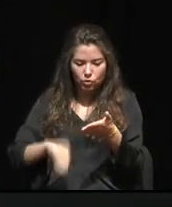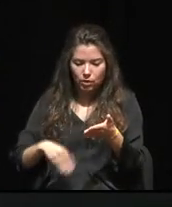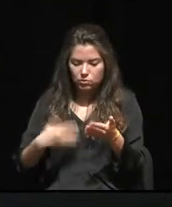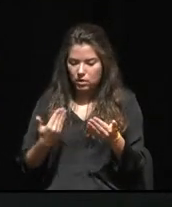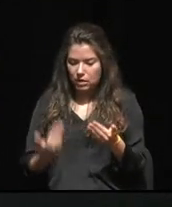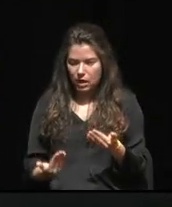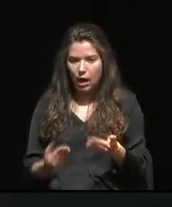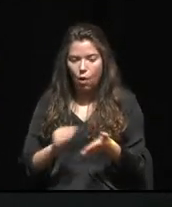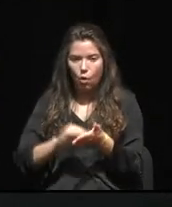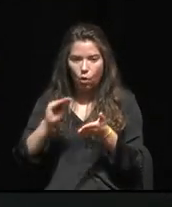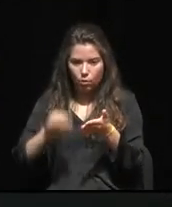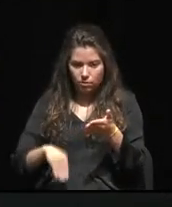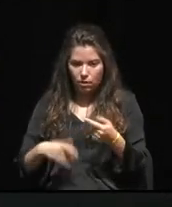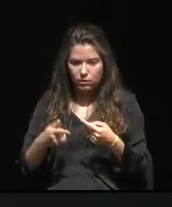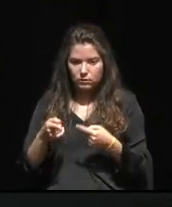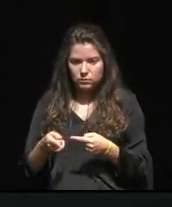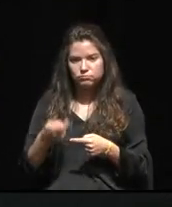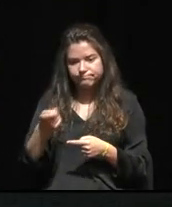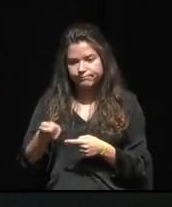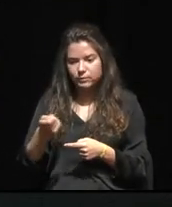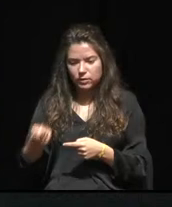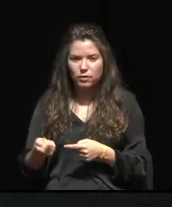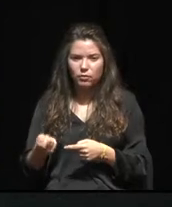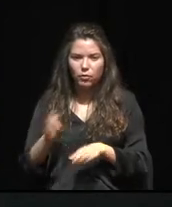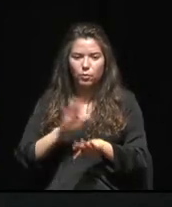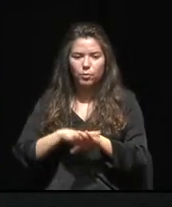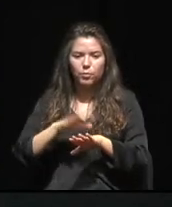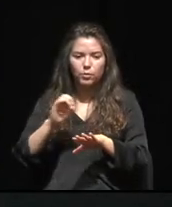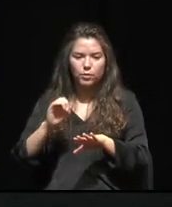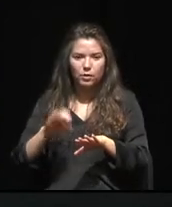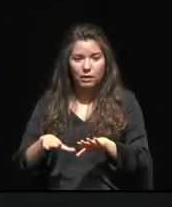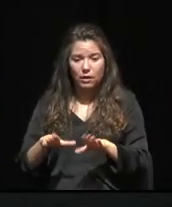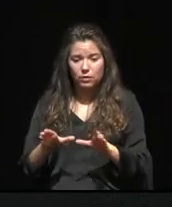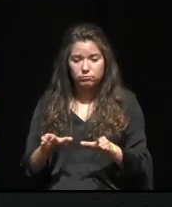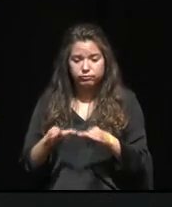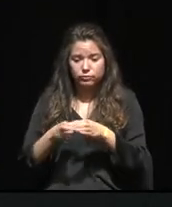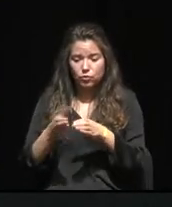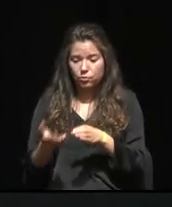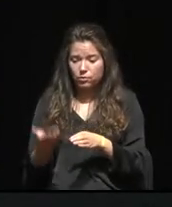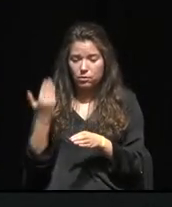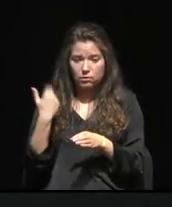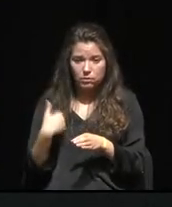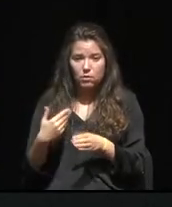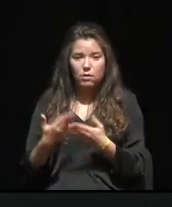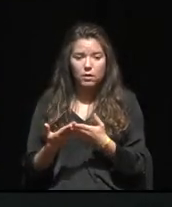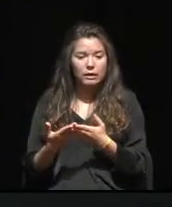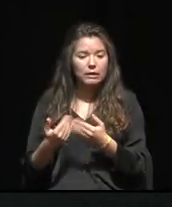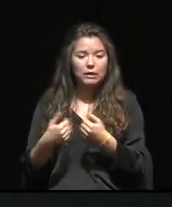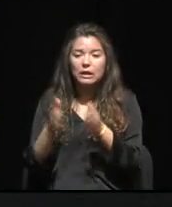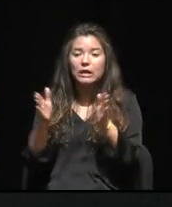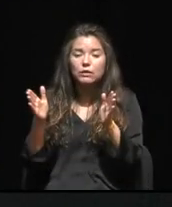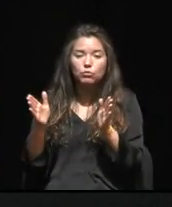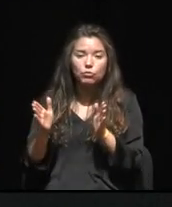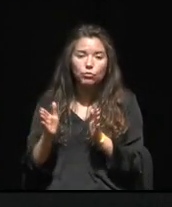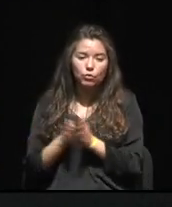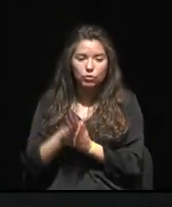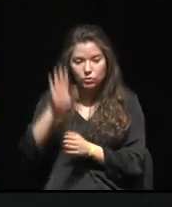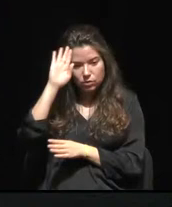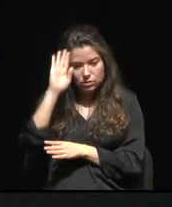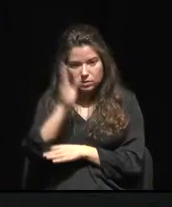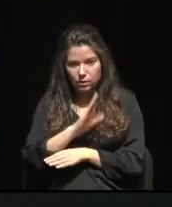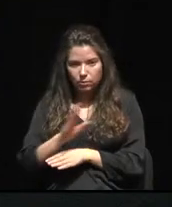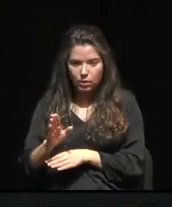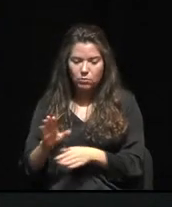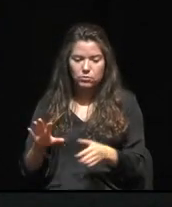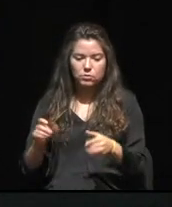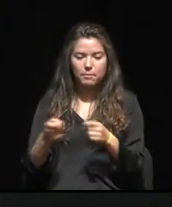Esse contrato de concessão foi foi atribuído no âmbito do do mandato IOR e toda a leitura que é feita junto